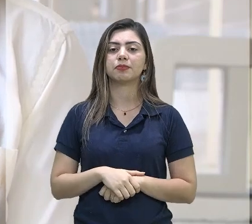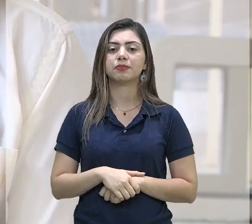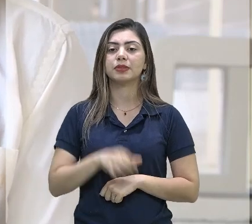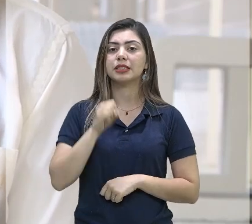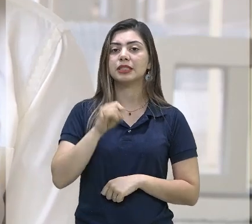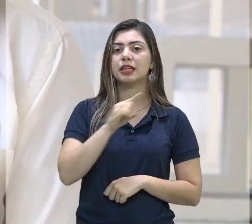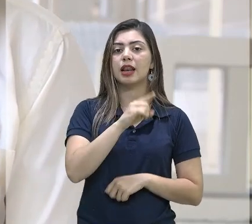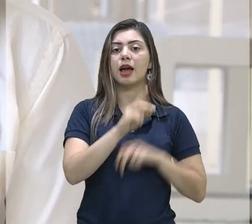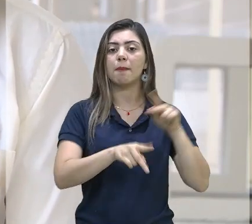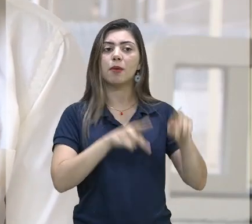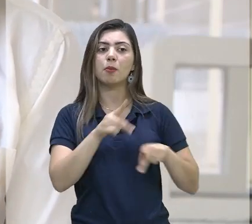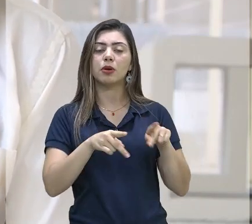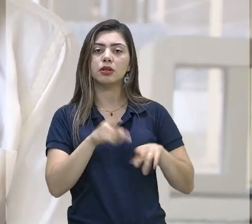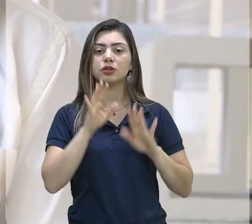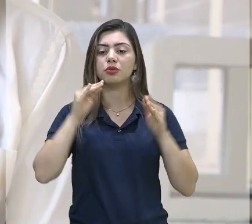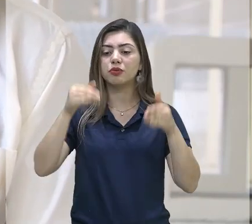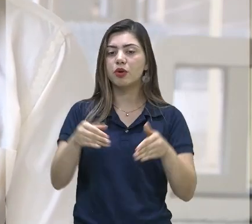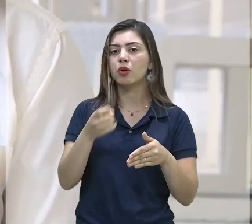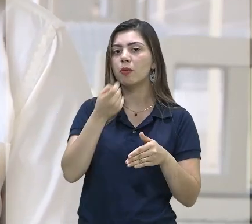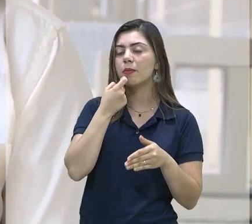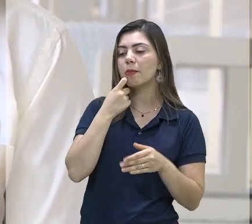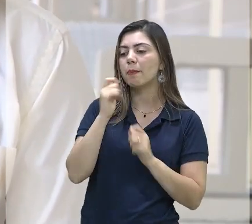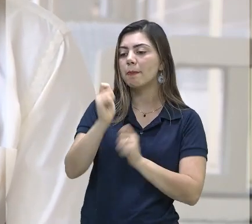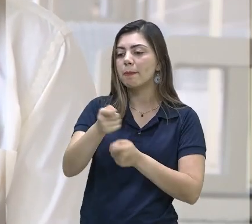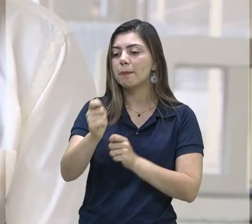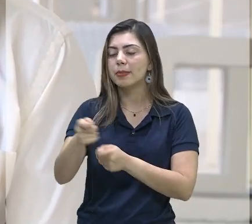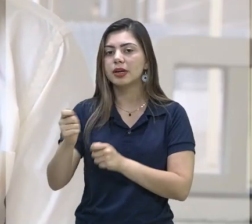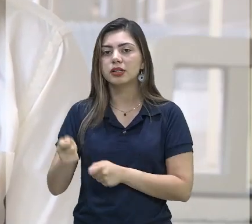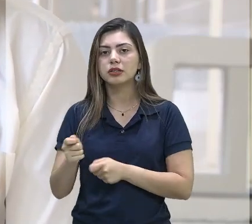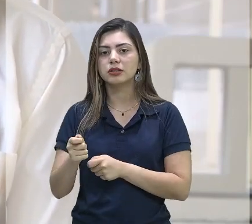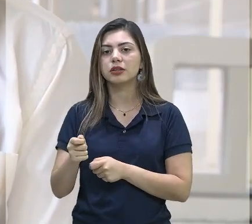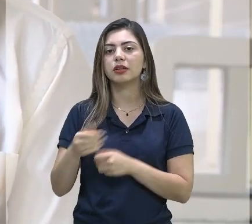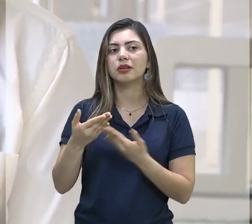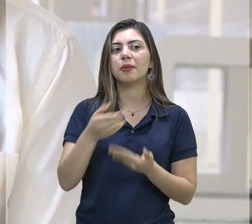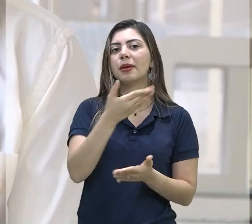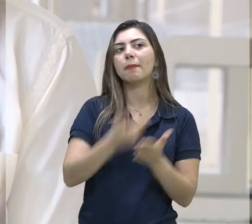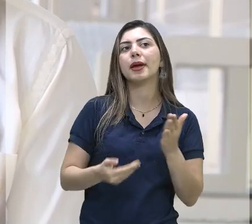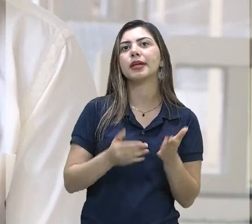população são mais pescadoras, ele vai perder mais canoa,